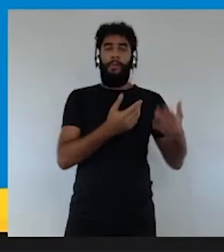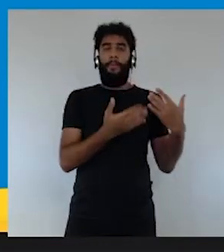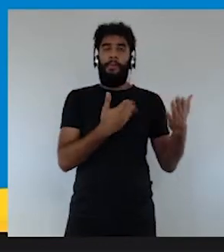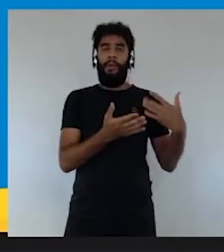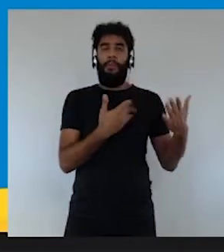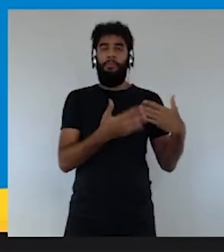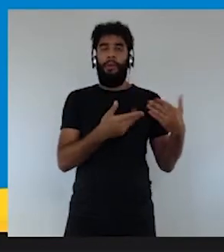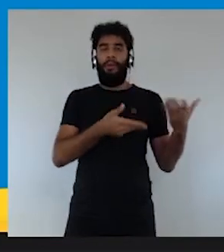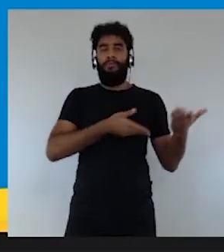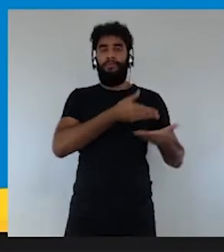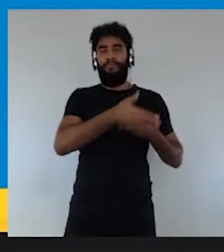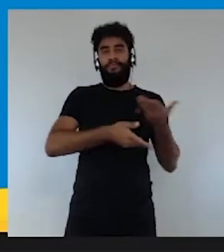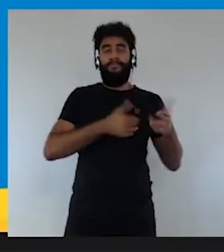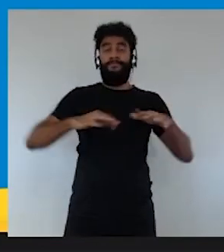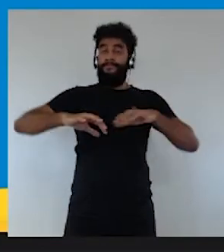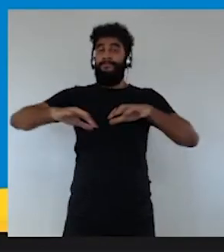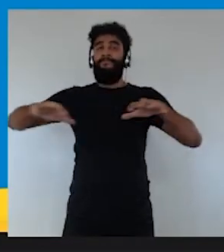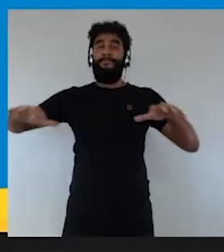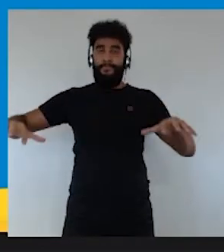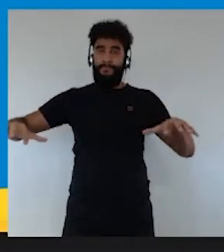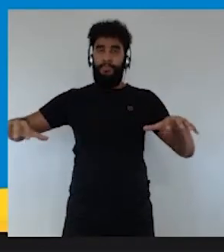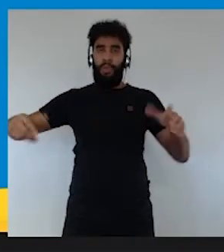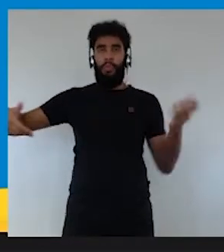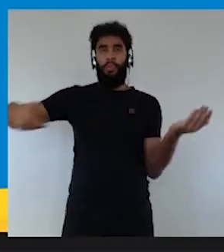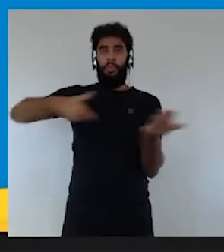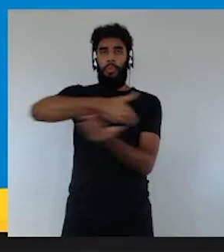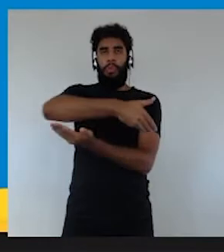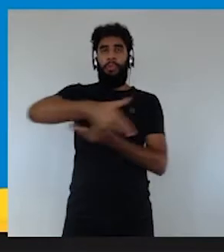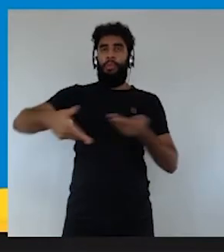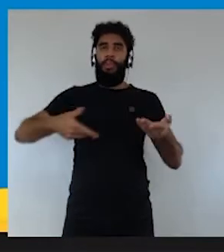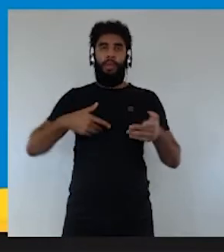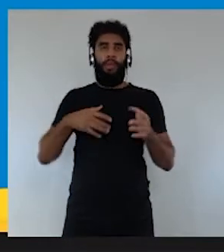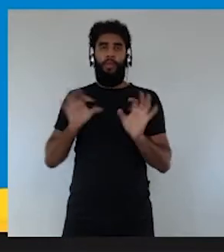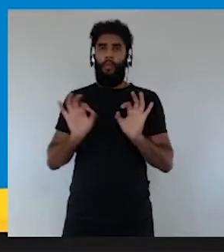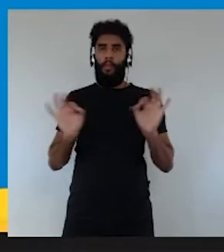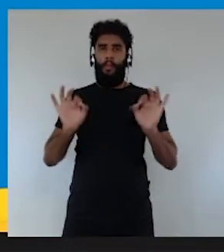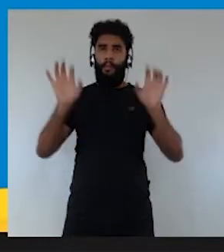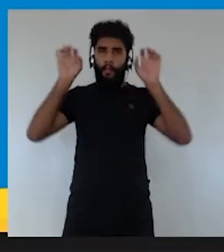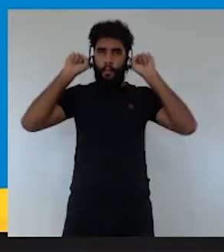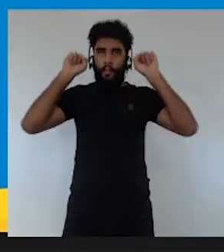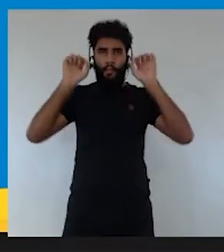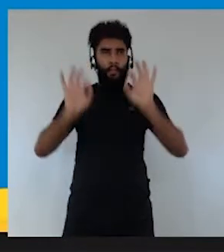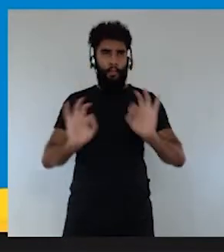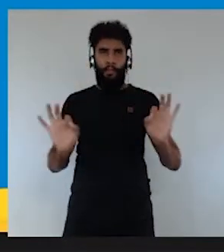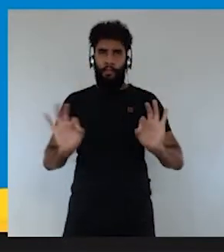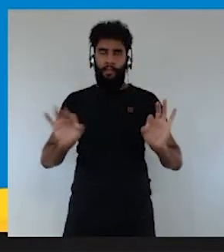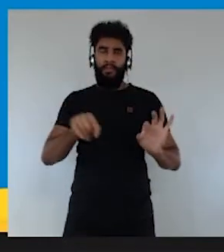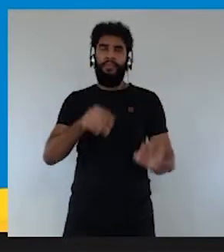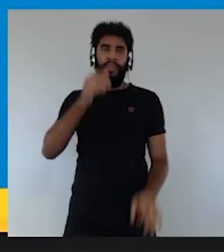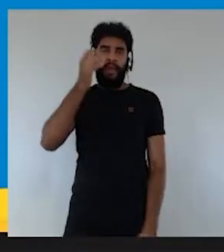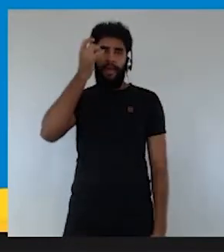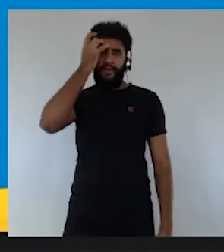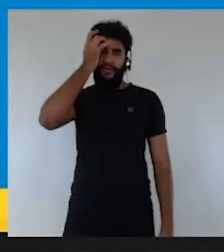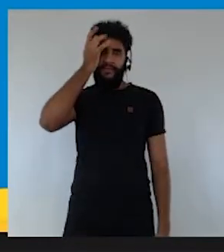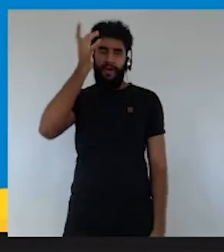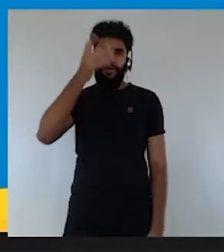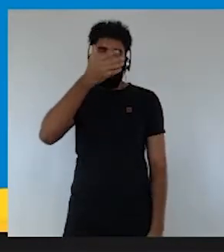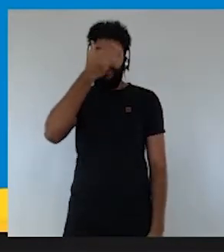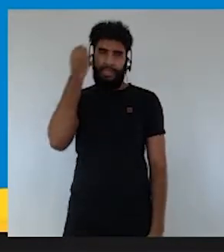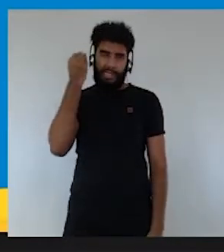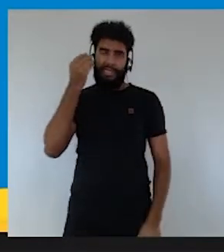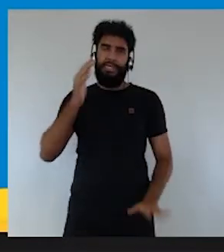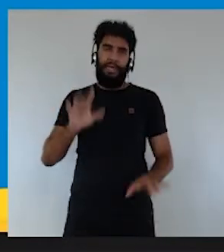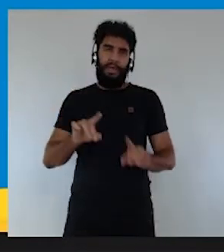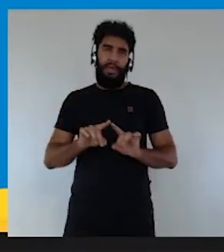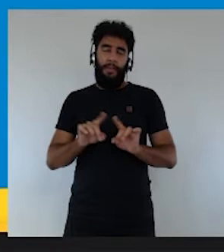entre si, sem que um consiga ouvir o outro. Isso é o tipo de coisa que é fácil esquecer, mas quando chega